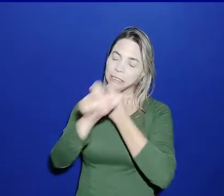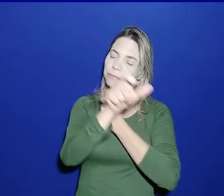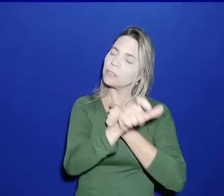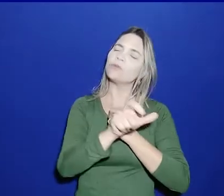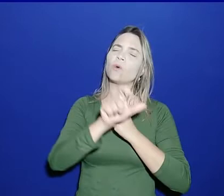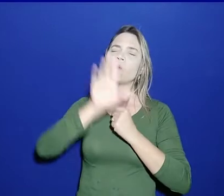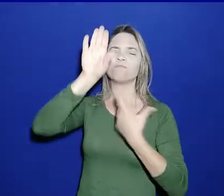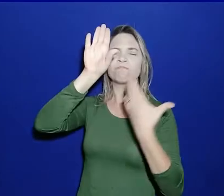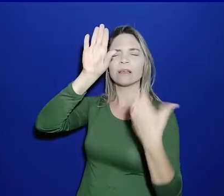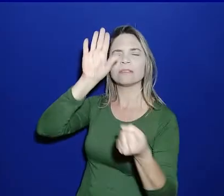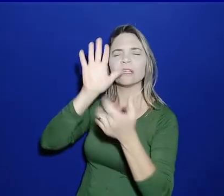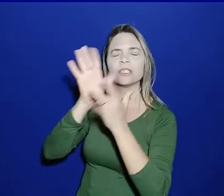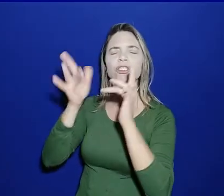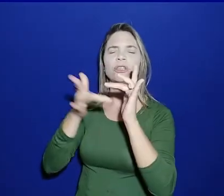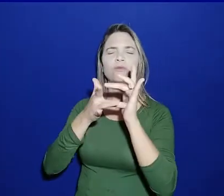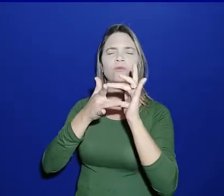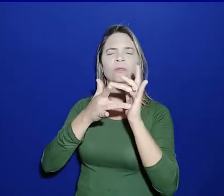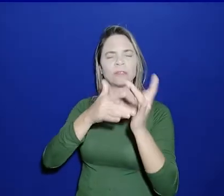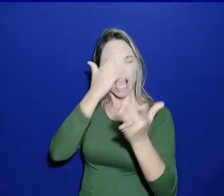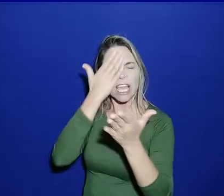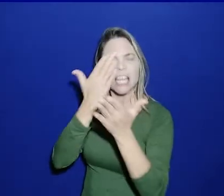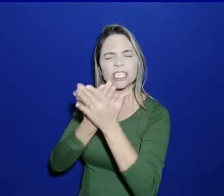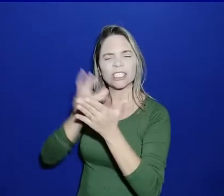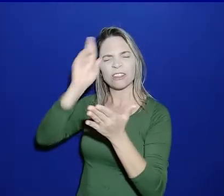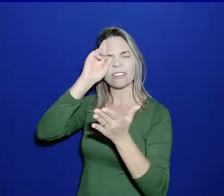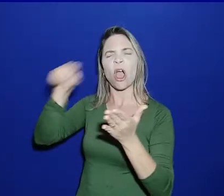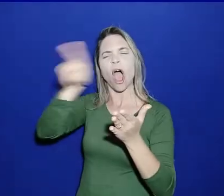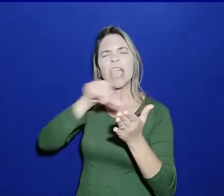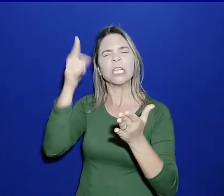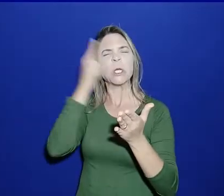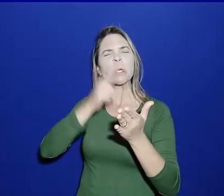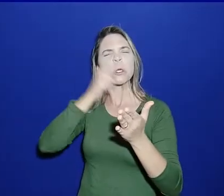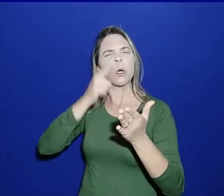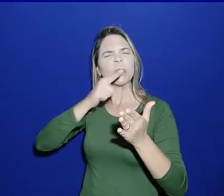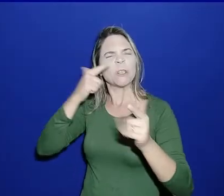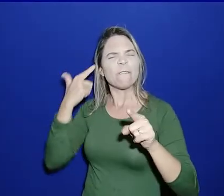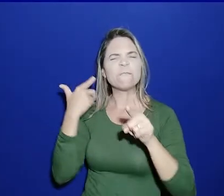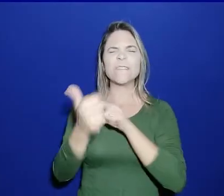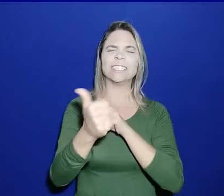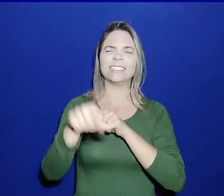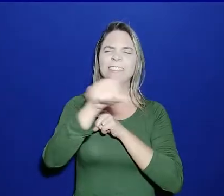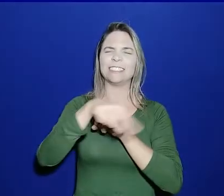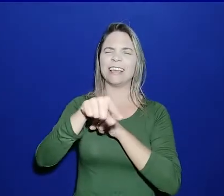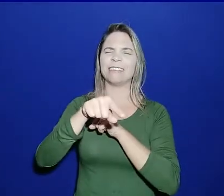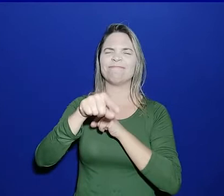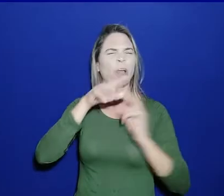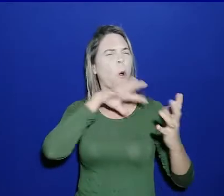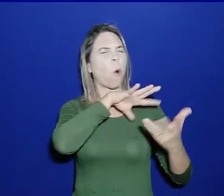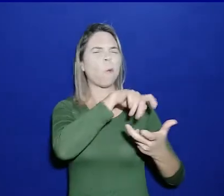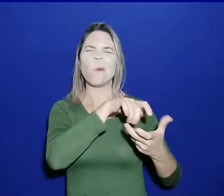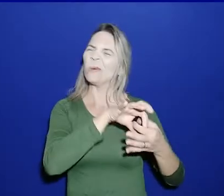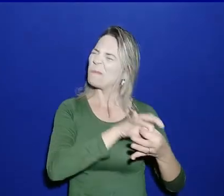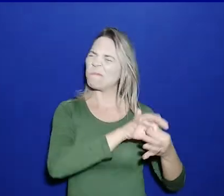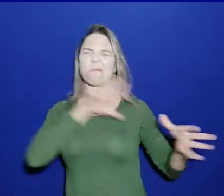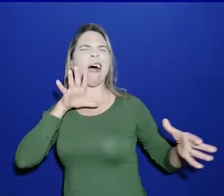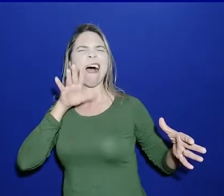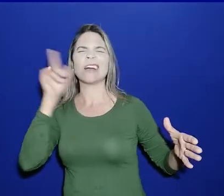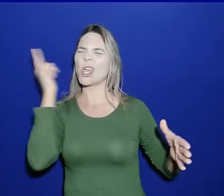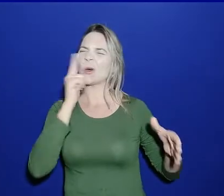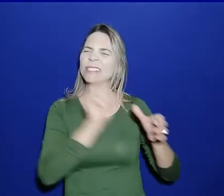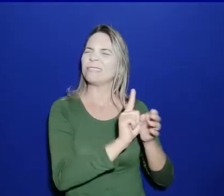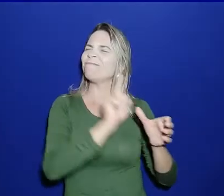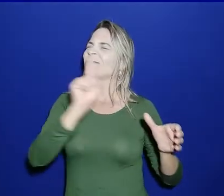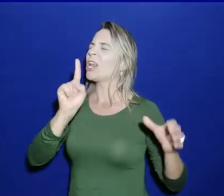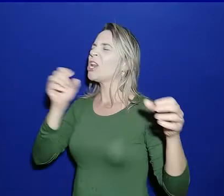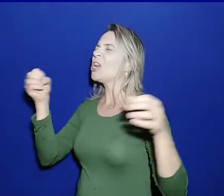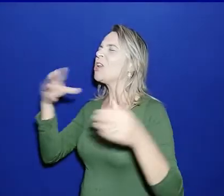no Senhor poder para romper todo e qualquer compromisso com este mundo mau e viver para a glória